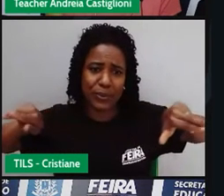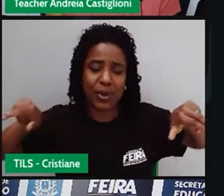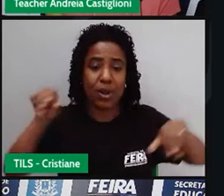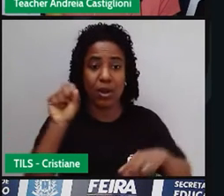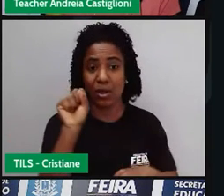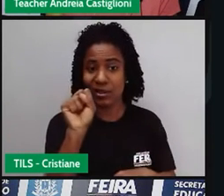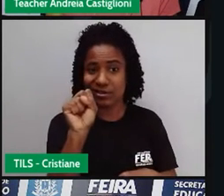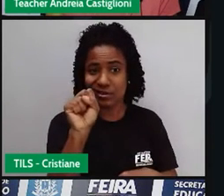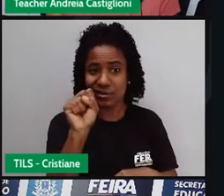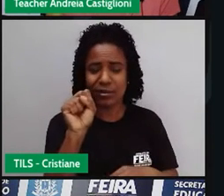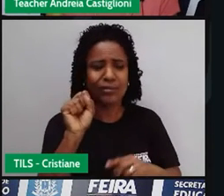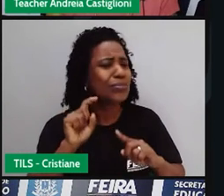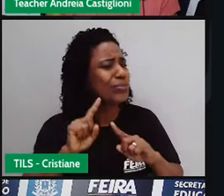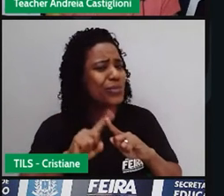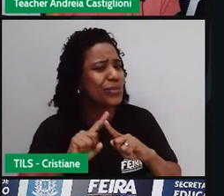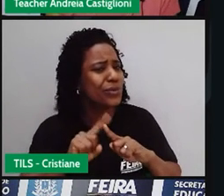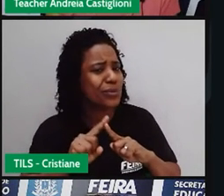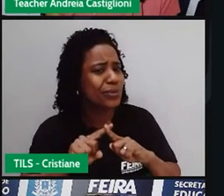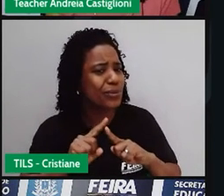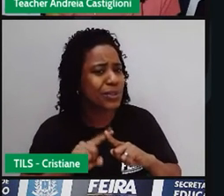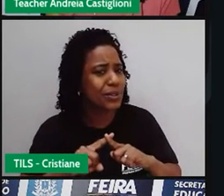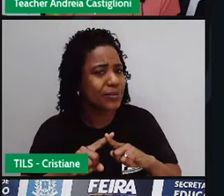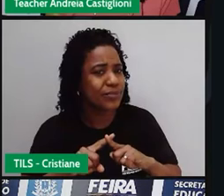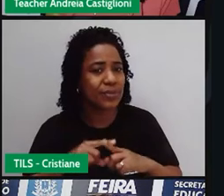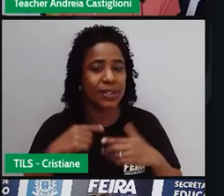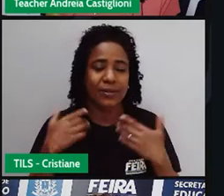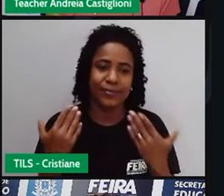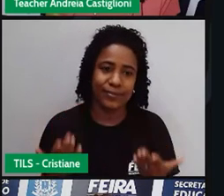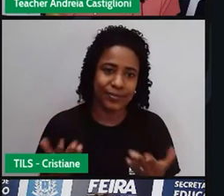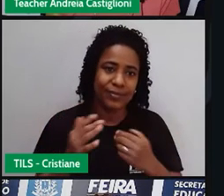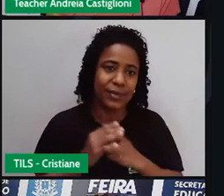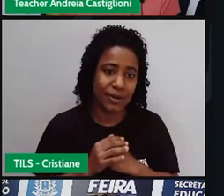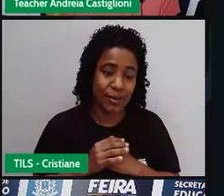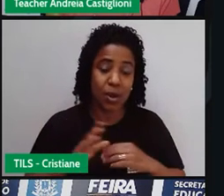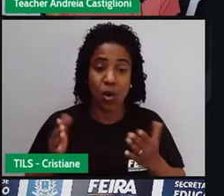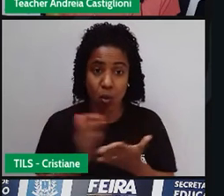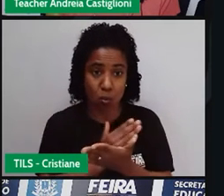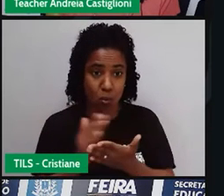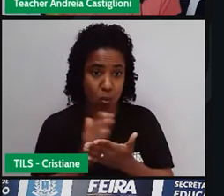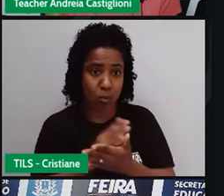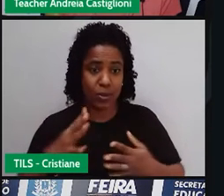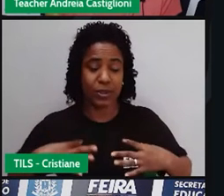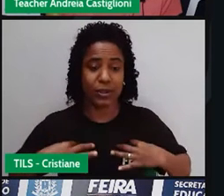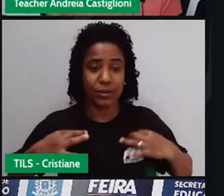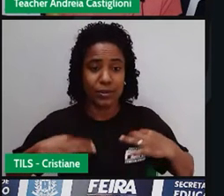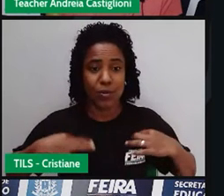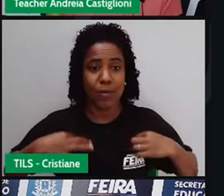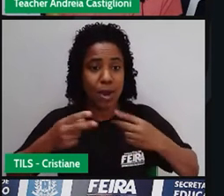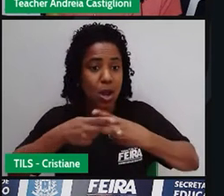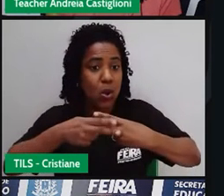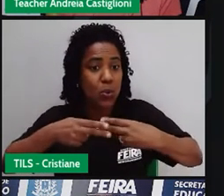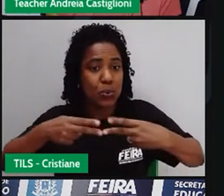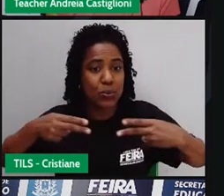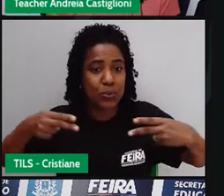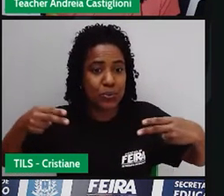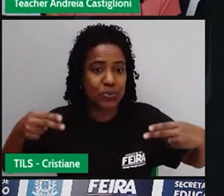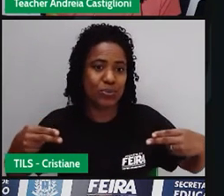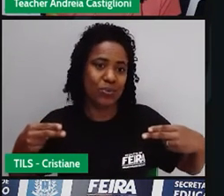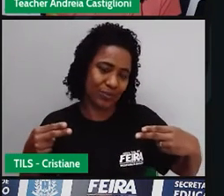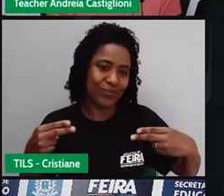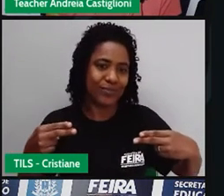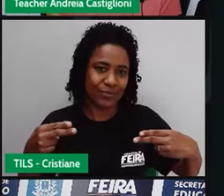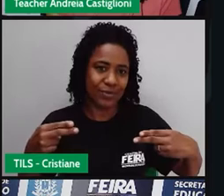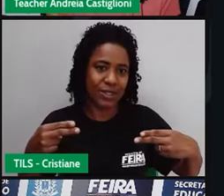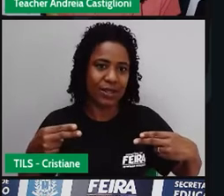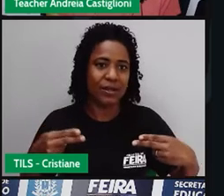no plural tem que só é uma perna é porque geralmente são peças destinados ao uso né de partes do